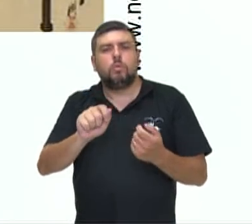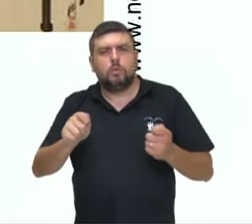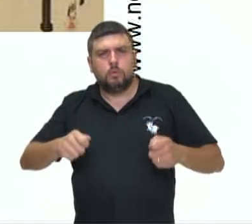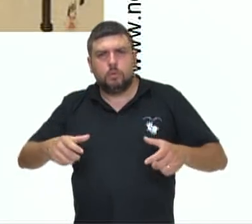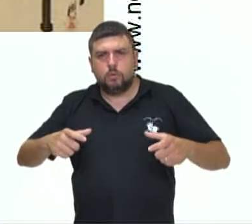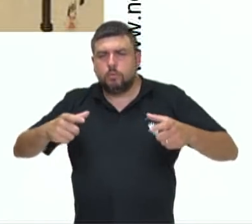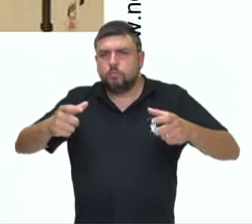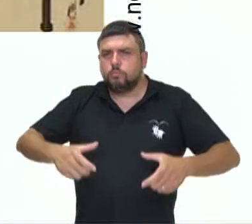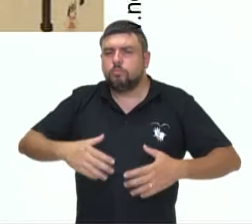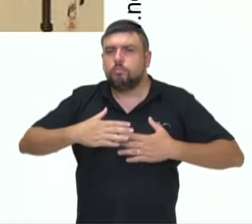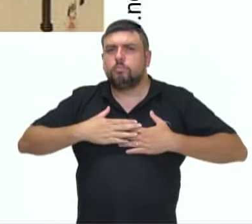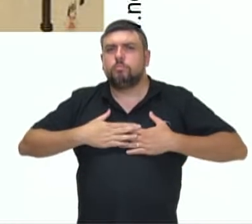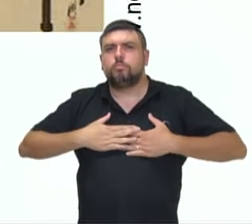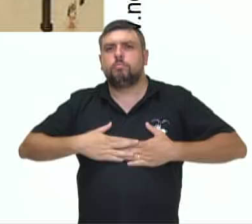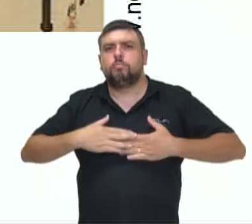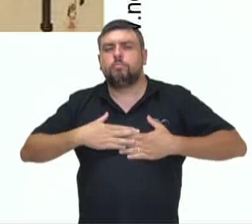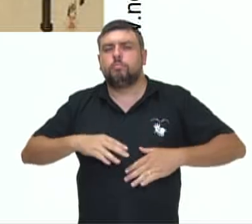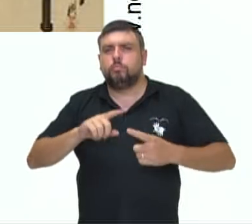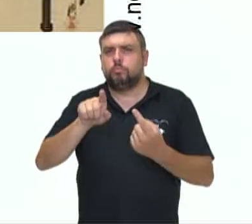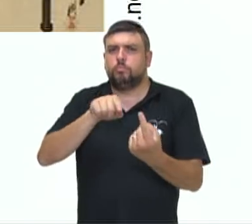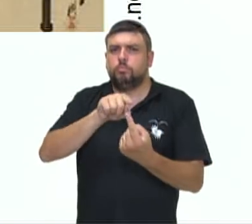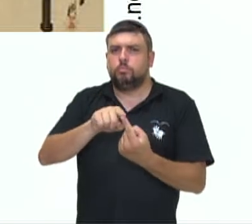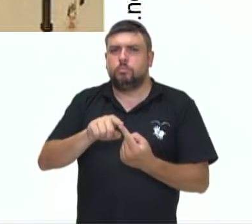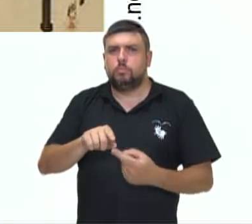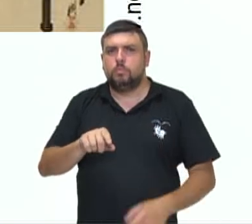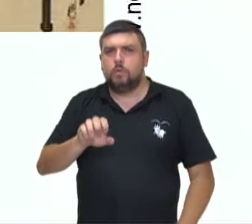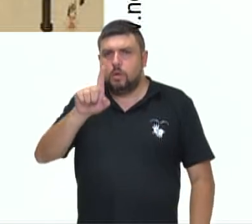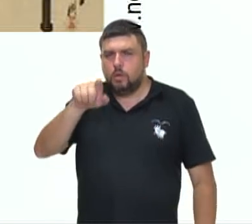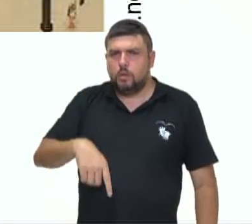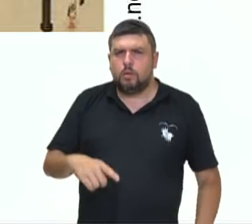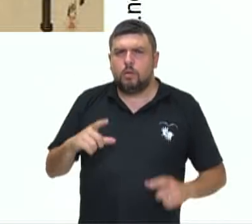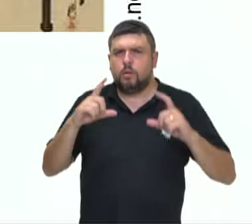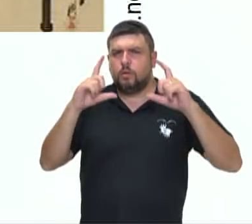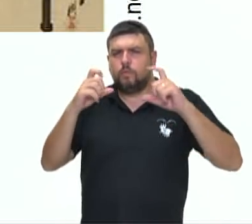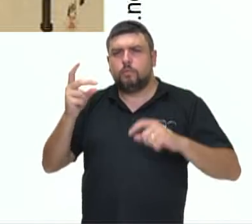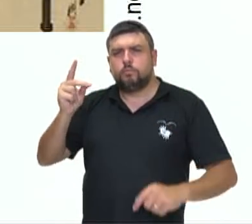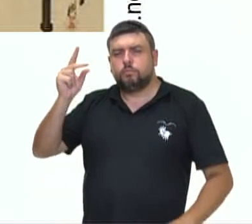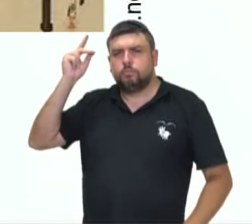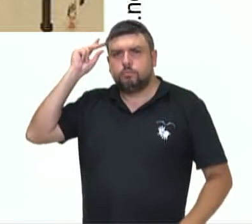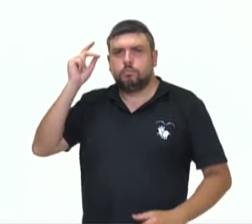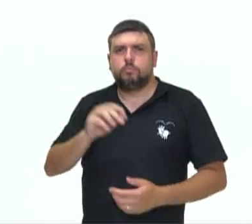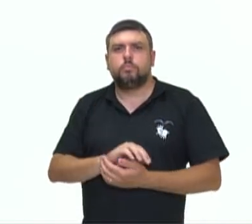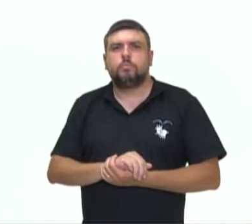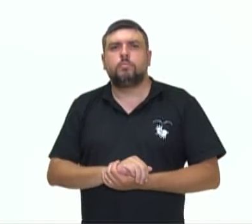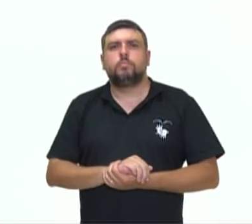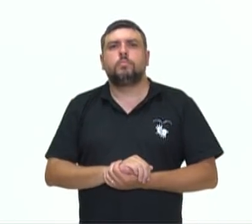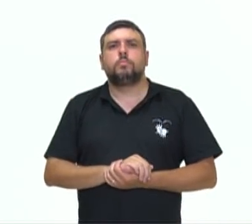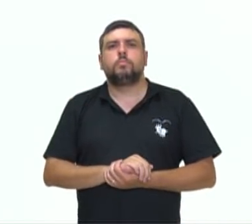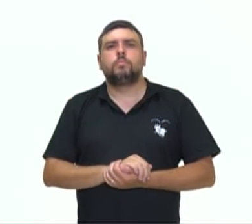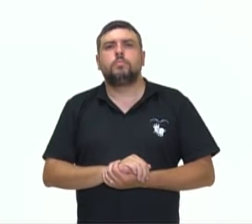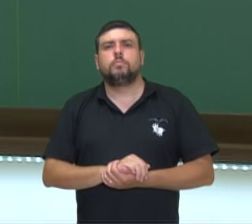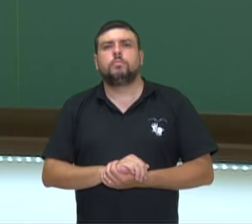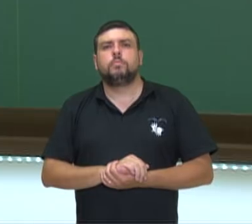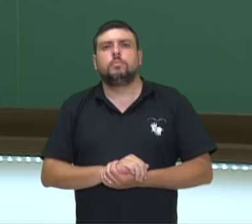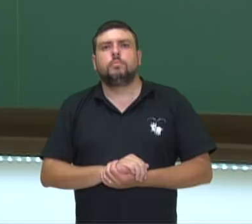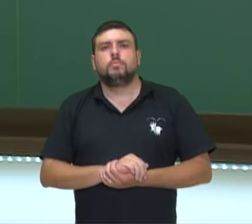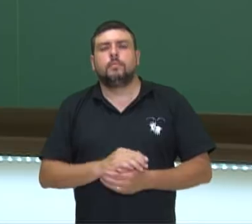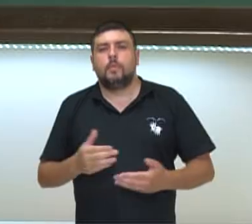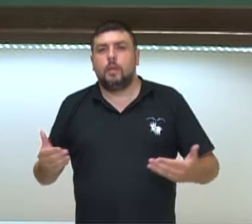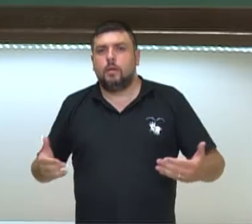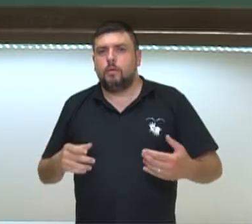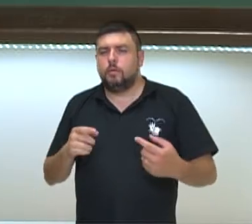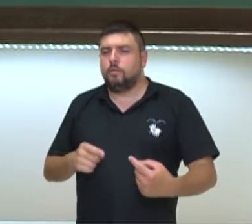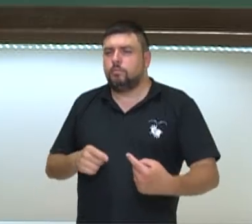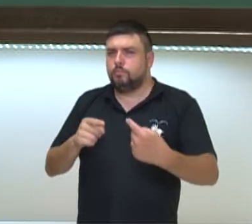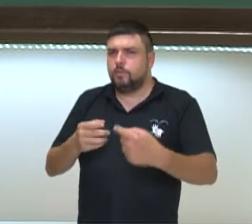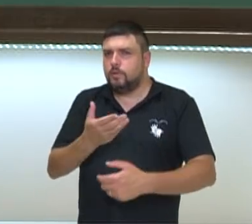entre muitos outros. E aqui uma ilustração antiga da produção da ikebana. E agora vocês já